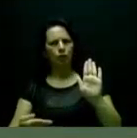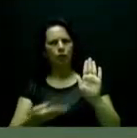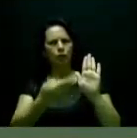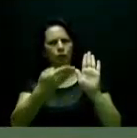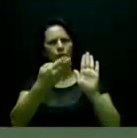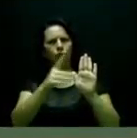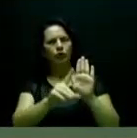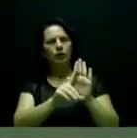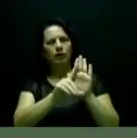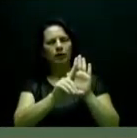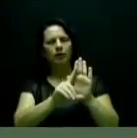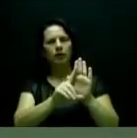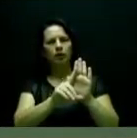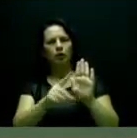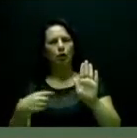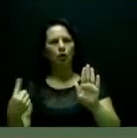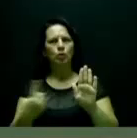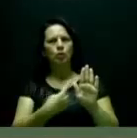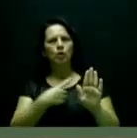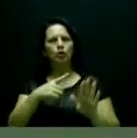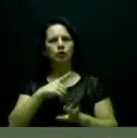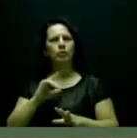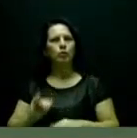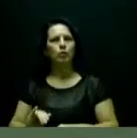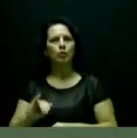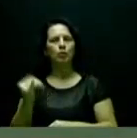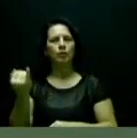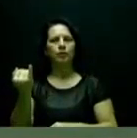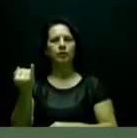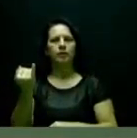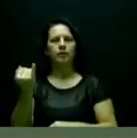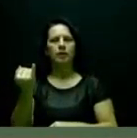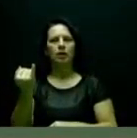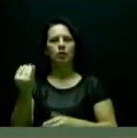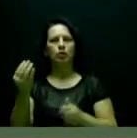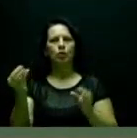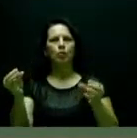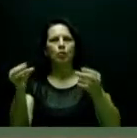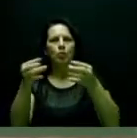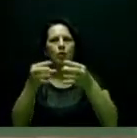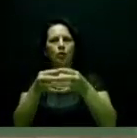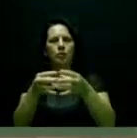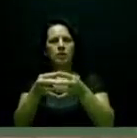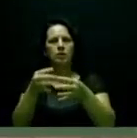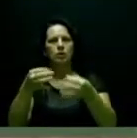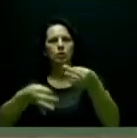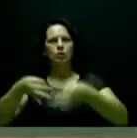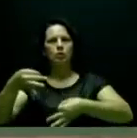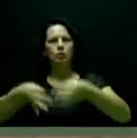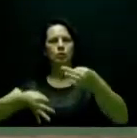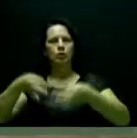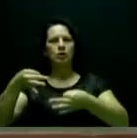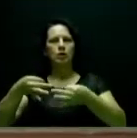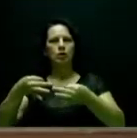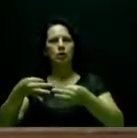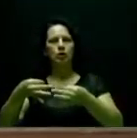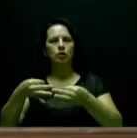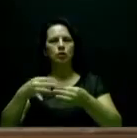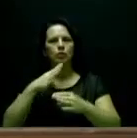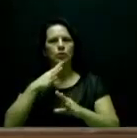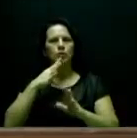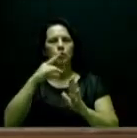casa, quando nós tivemos a oportunidade, como membro da Comissão de Justiça, de apreciar